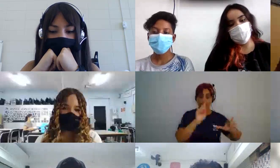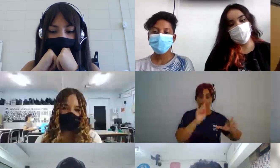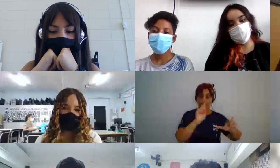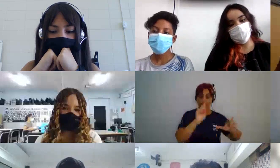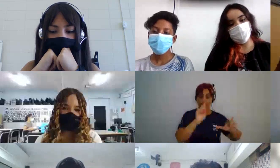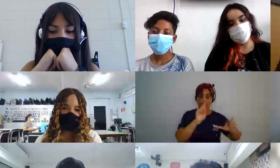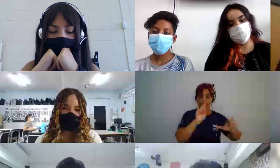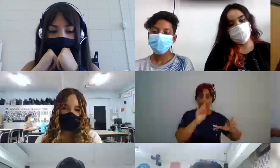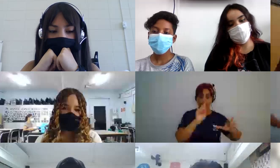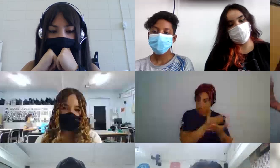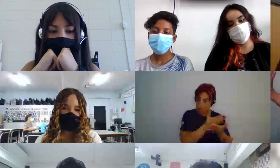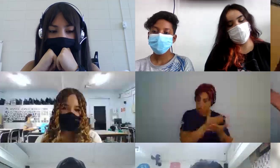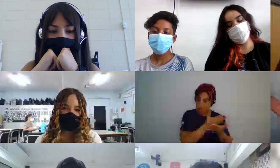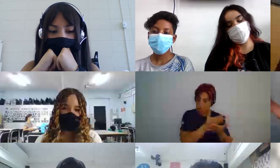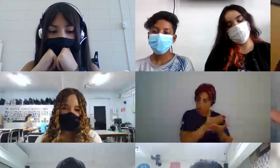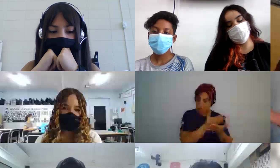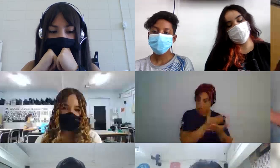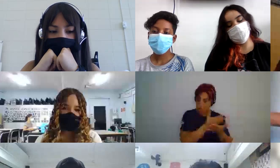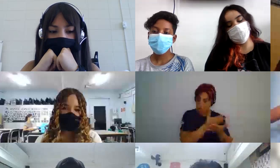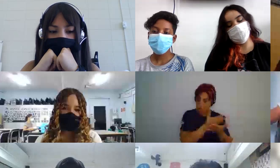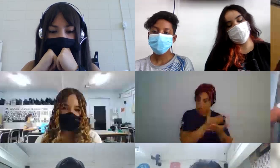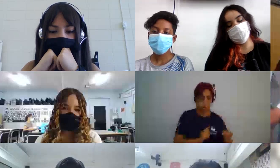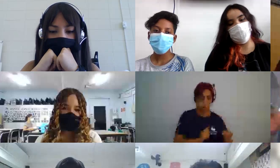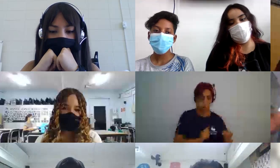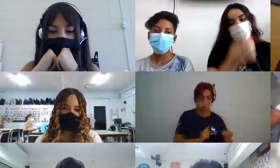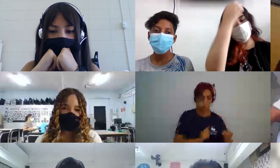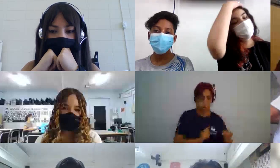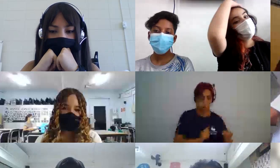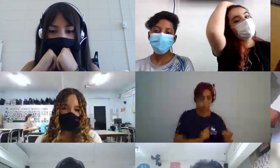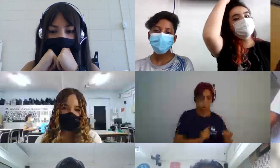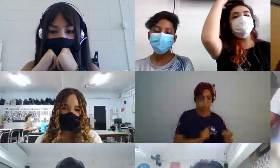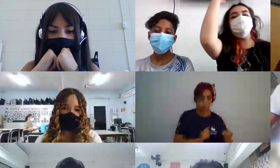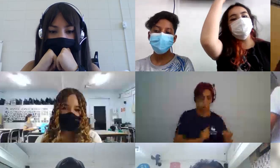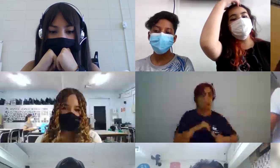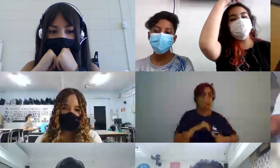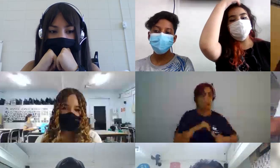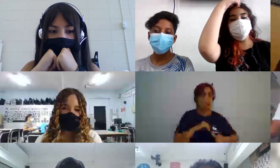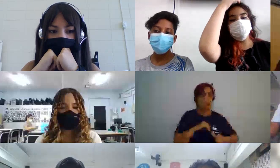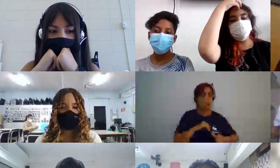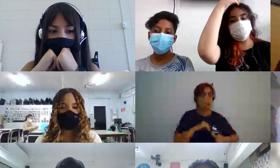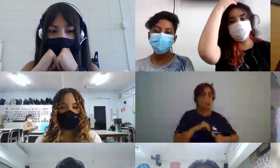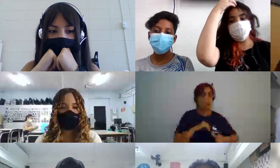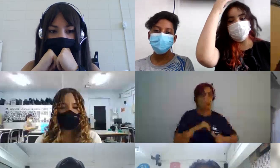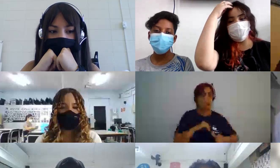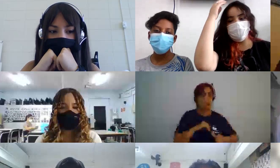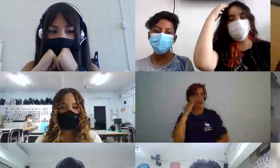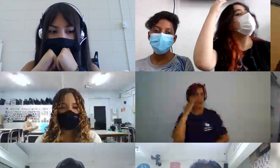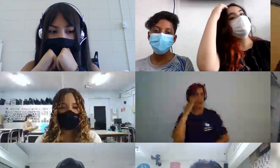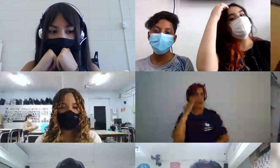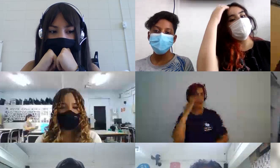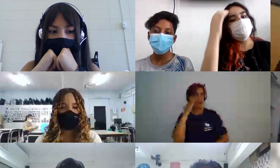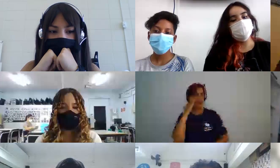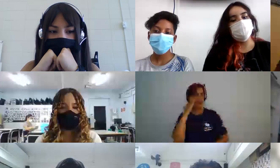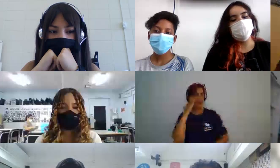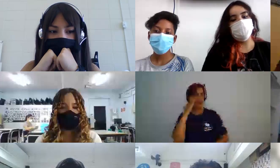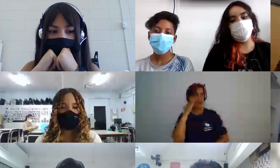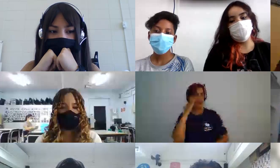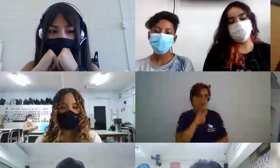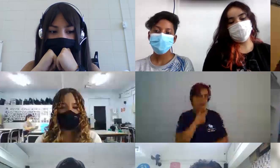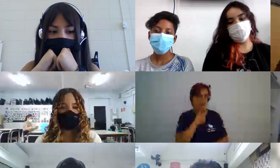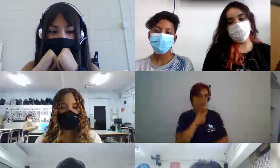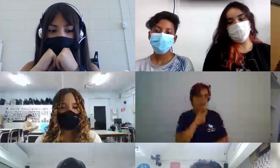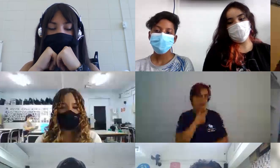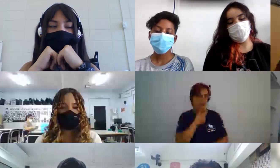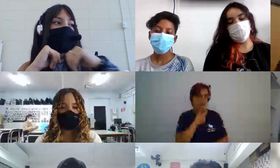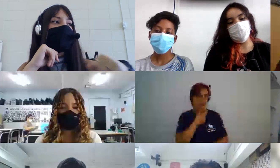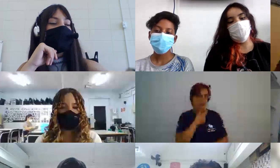certeza absoluta, está passando por um processo de transformação, mas você sabe, só de olhar a tela, que o Miguel não está com a altura final,